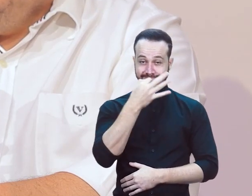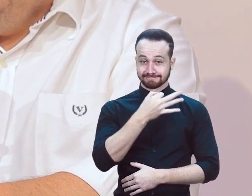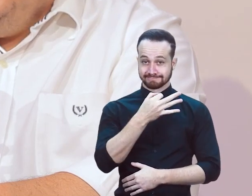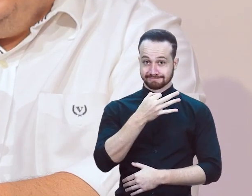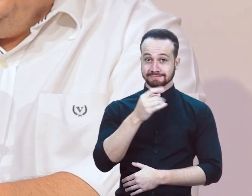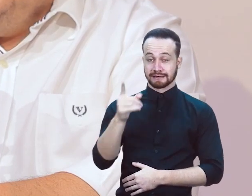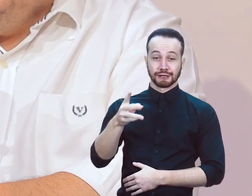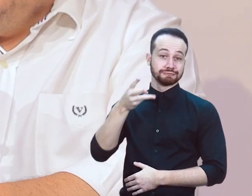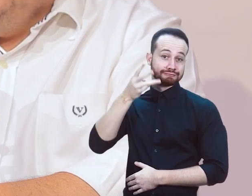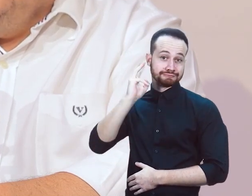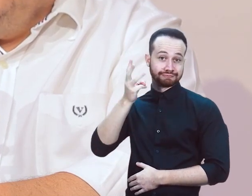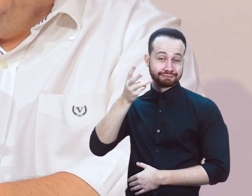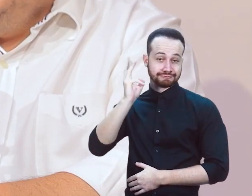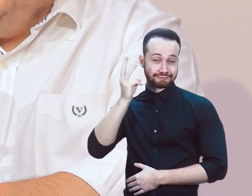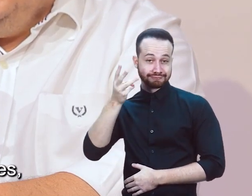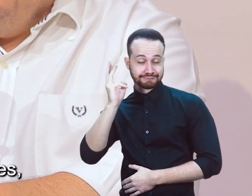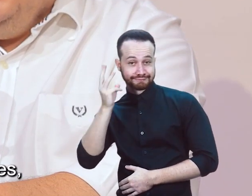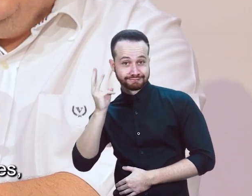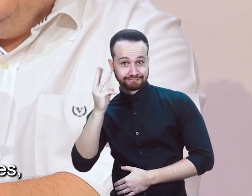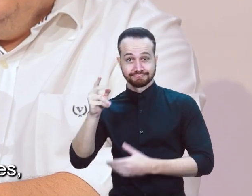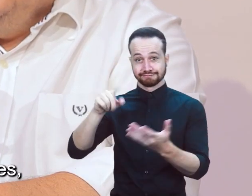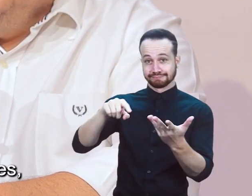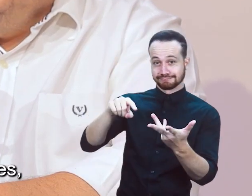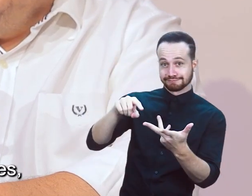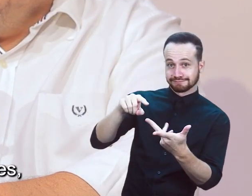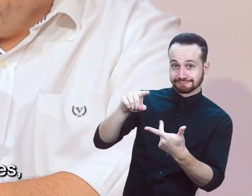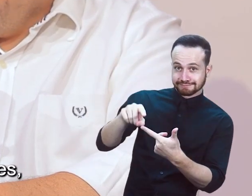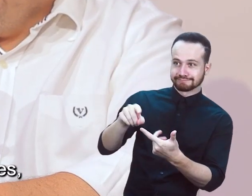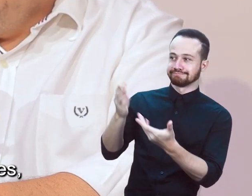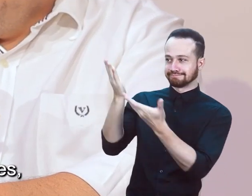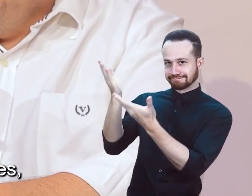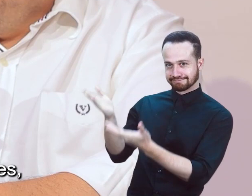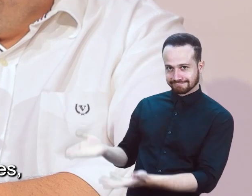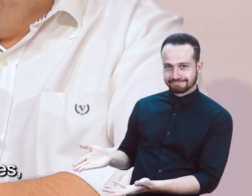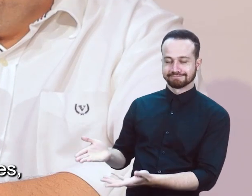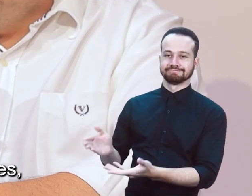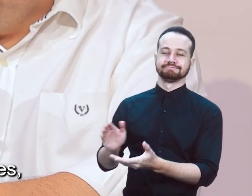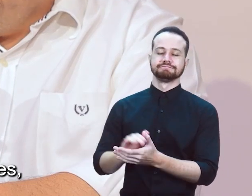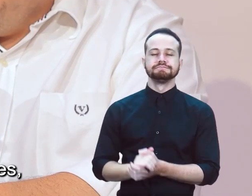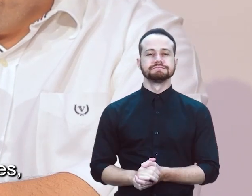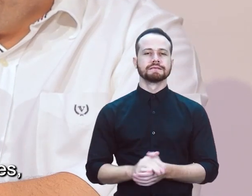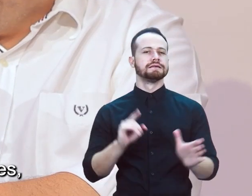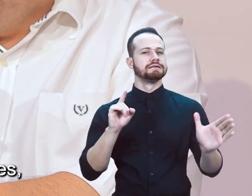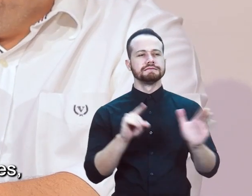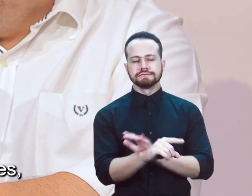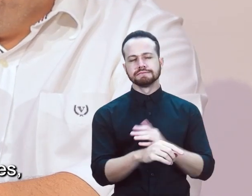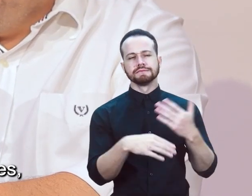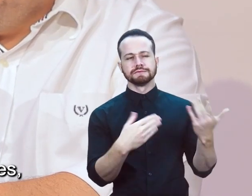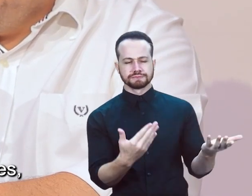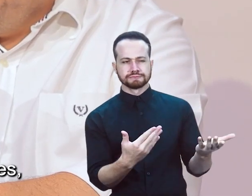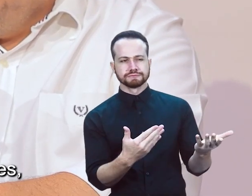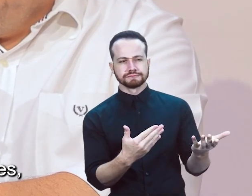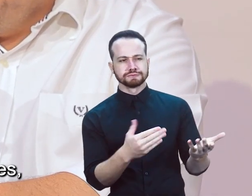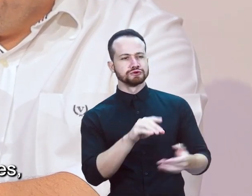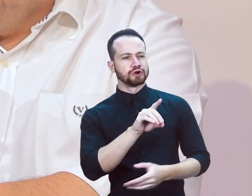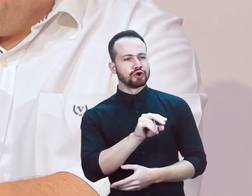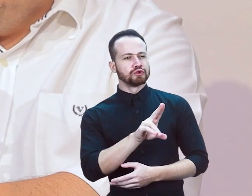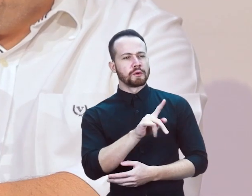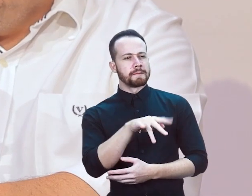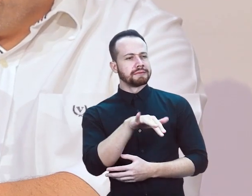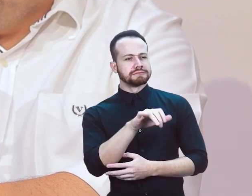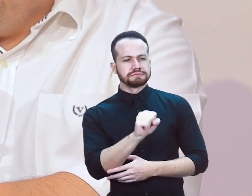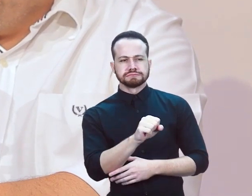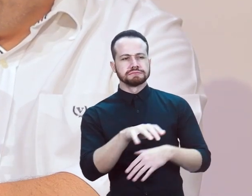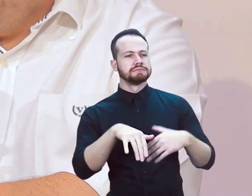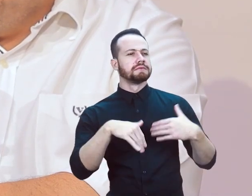o Spotify, SoundCloud e também no Deezer. Dumas, quais foram os grandes ou